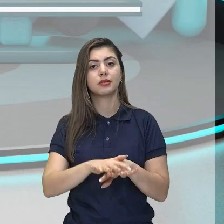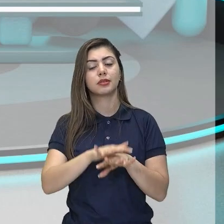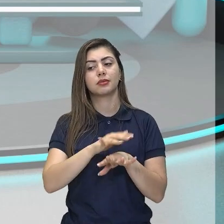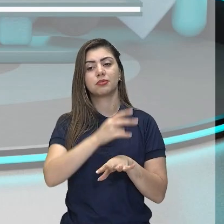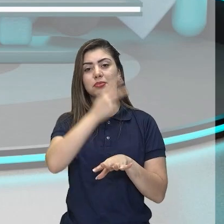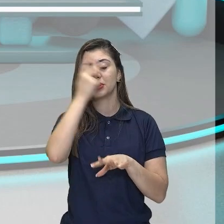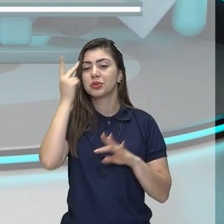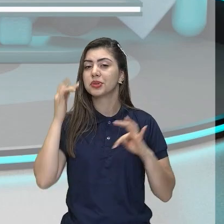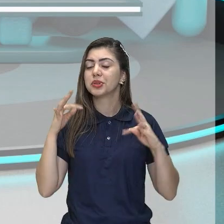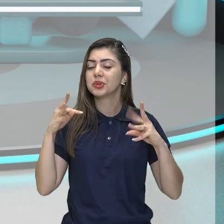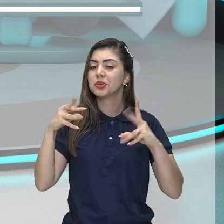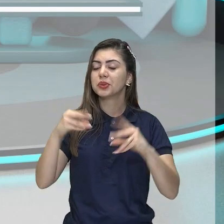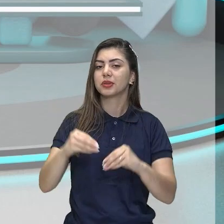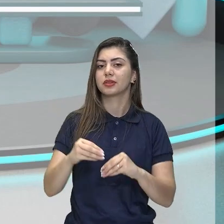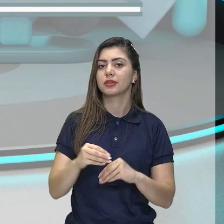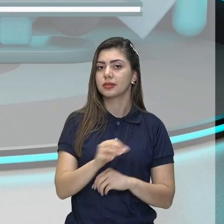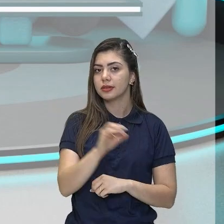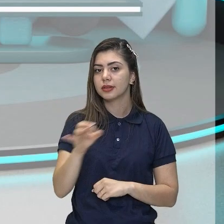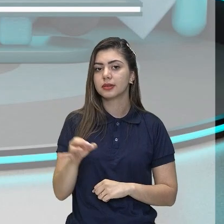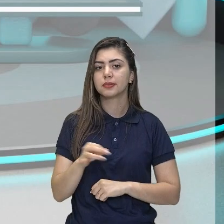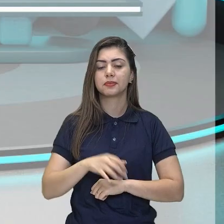Então, não pode ser